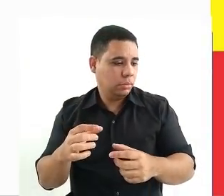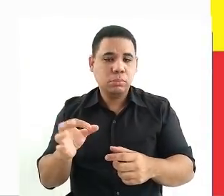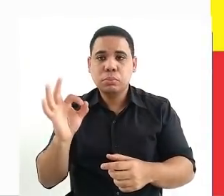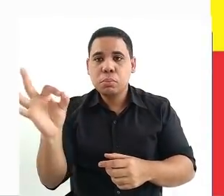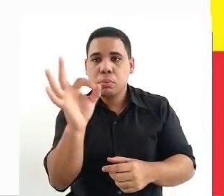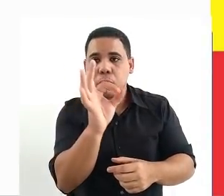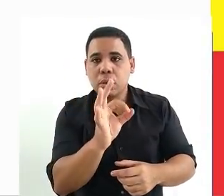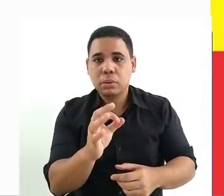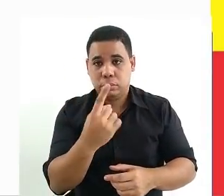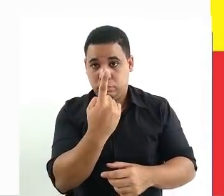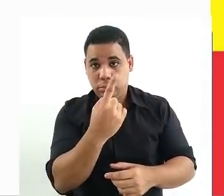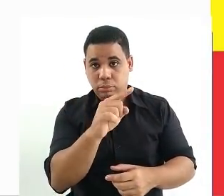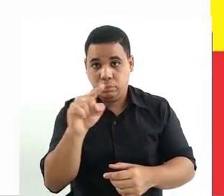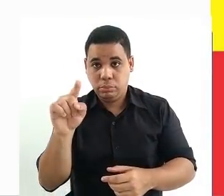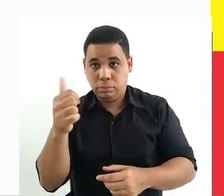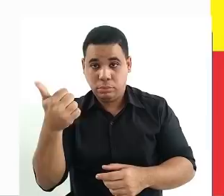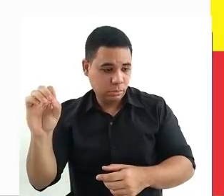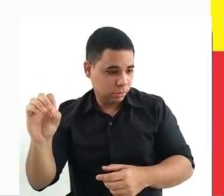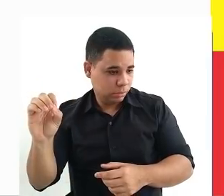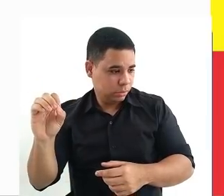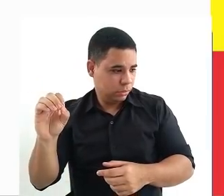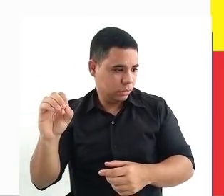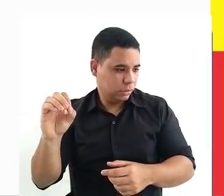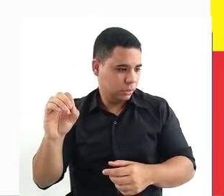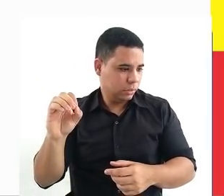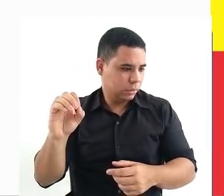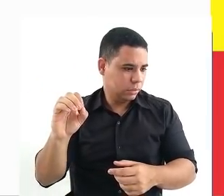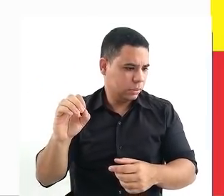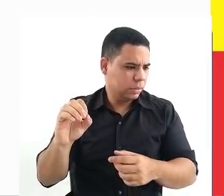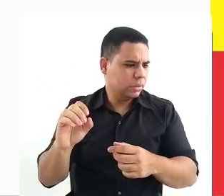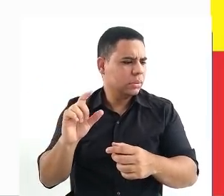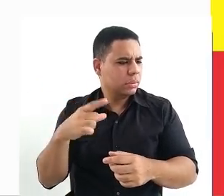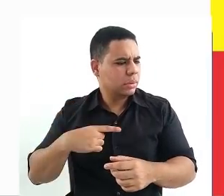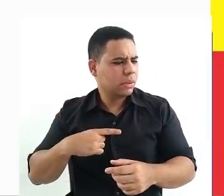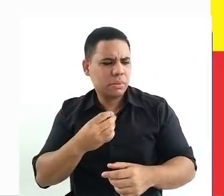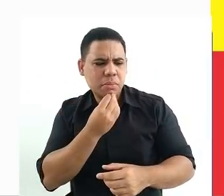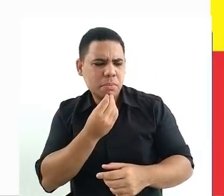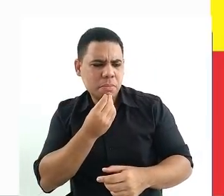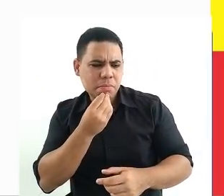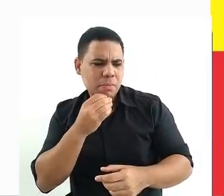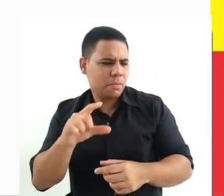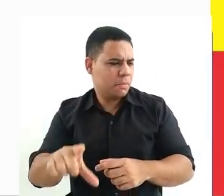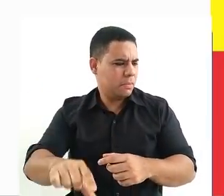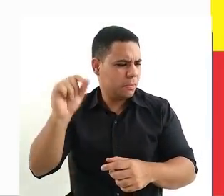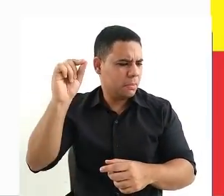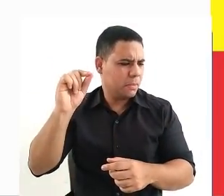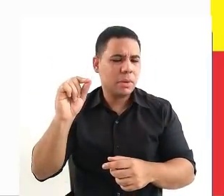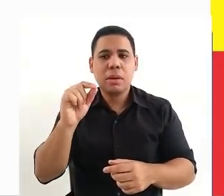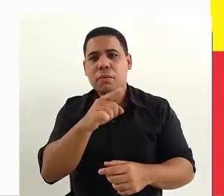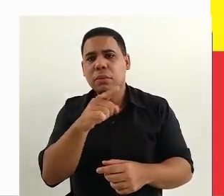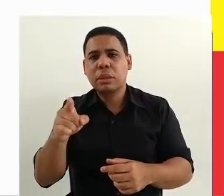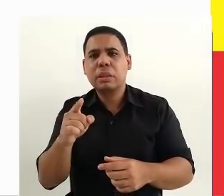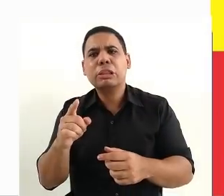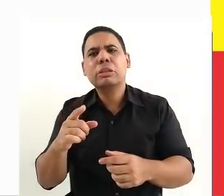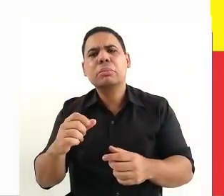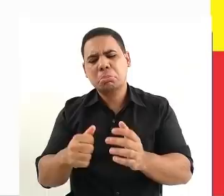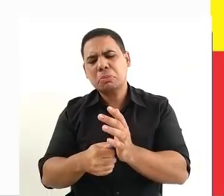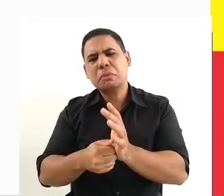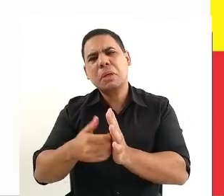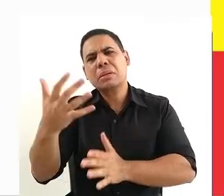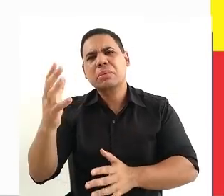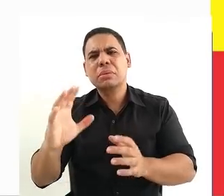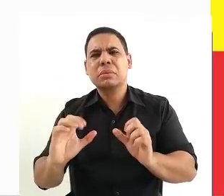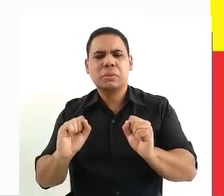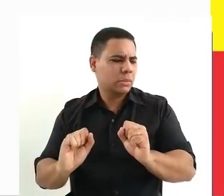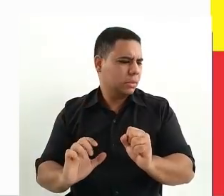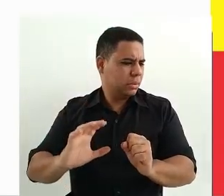Em uma urna existem bolas numeradas de 1 a 10. Qualquer uma delas possui a mesma chance de ser retirada.